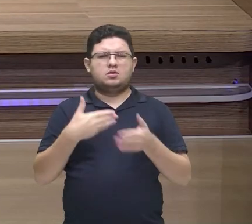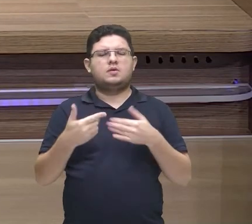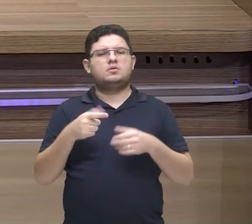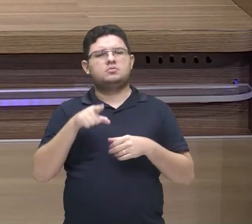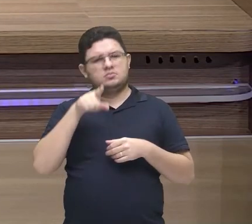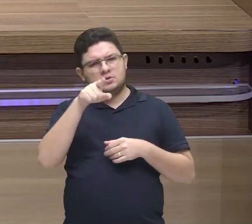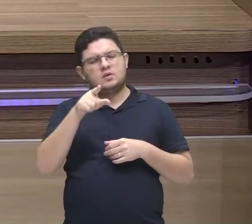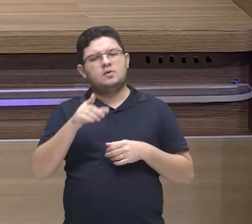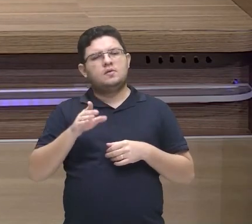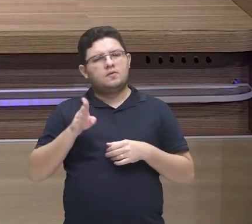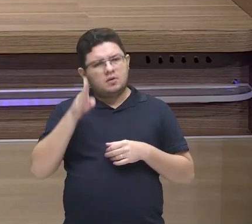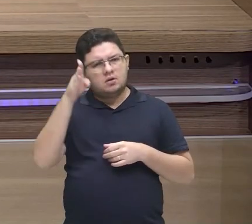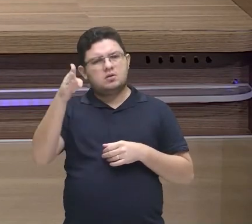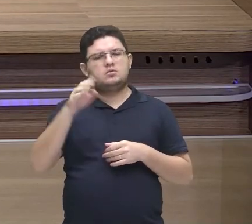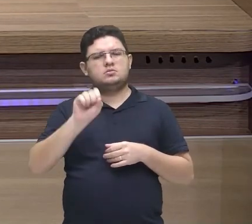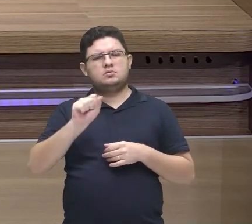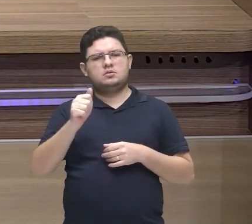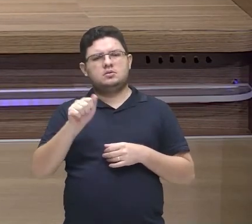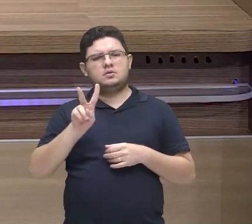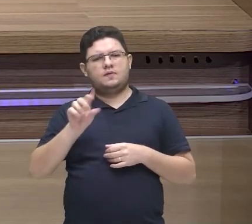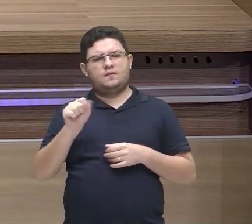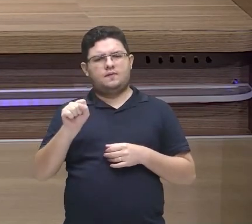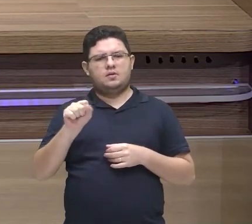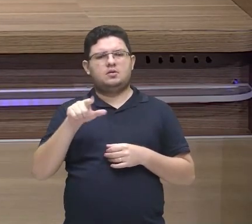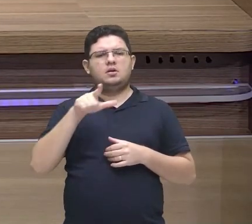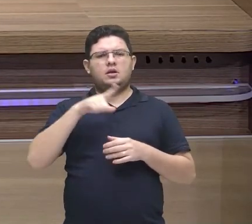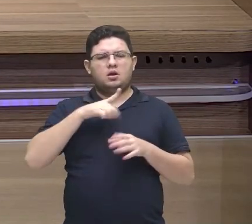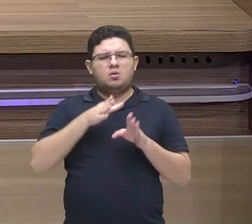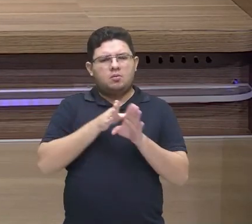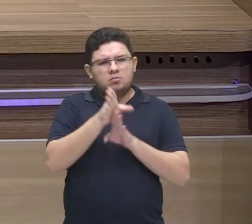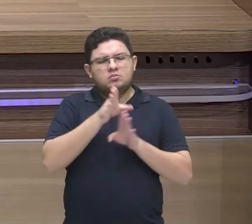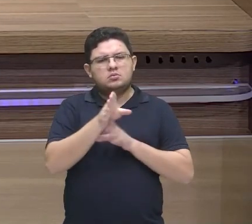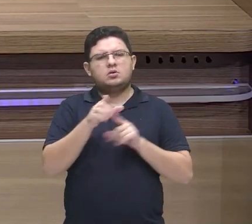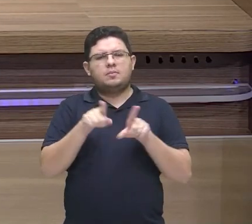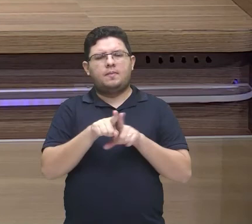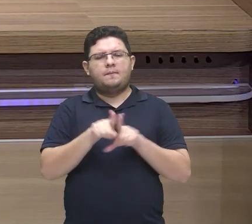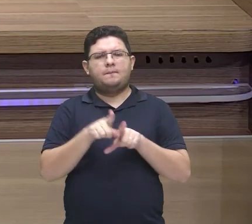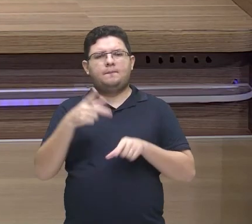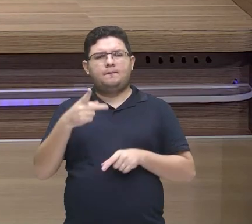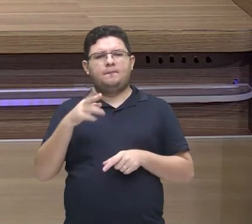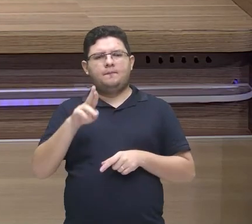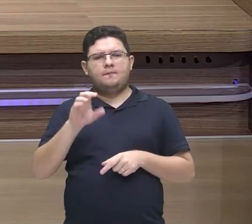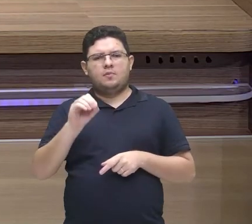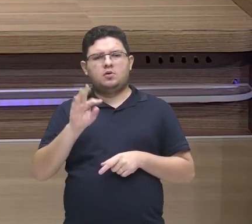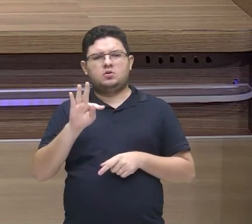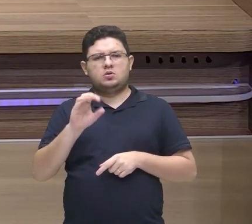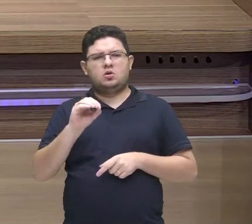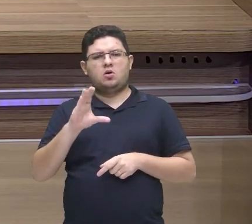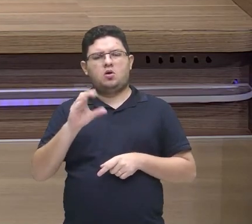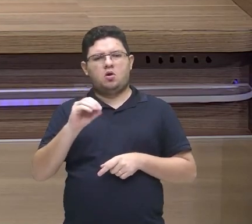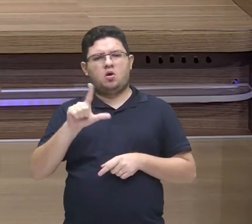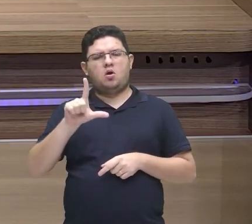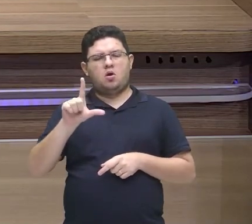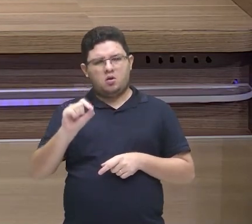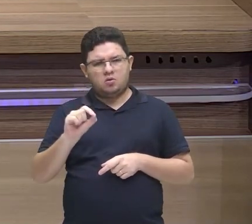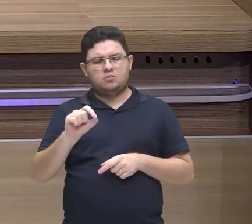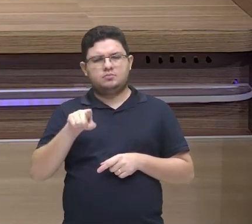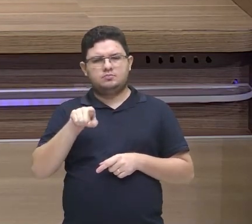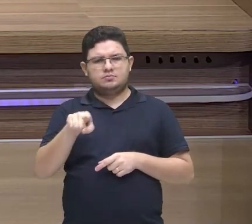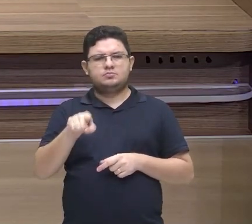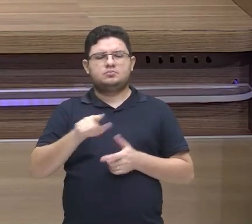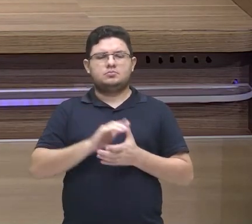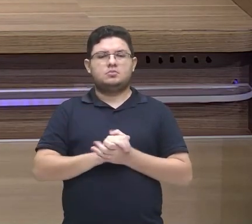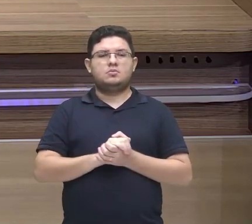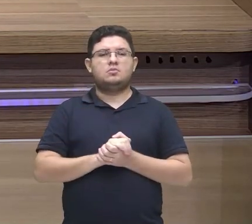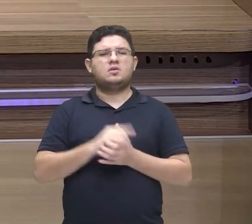lá a gente tem a recomendação e o protocolo, né? A gente caminha para o Conselho Tutelar, para a delegacia, para o abrigo, a gente tem uma rede